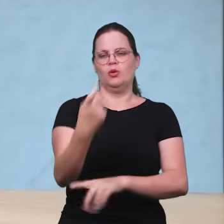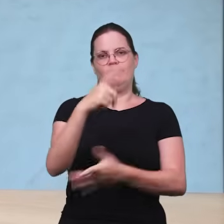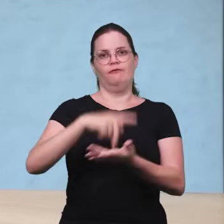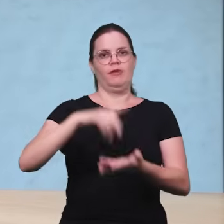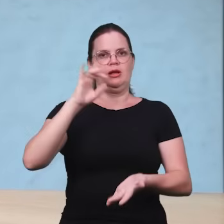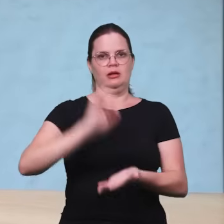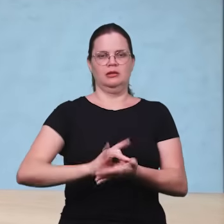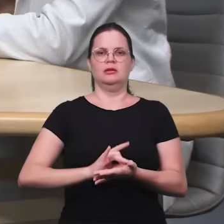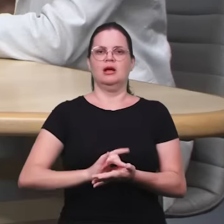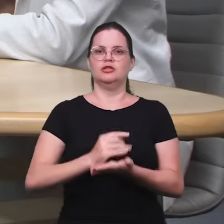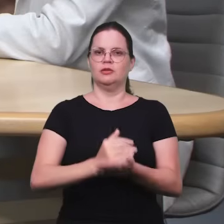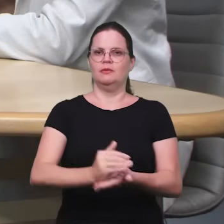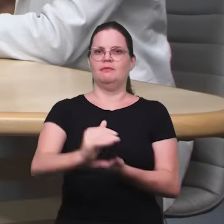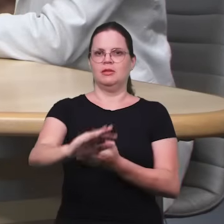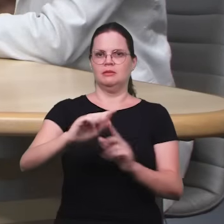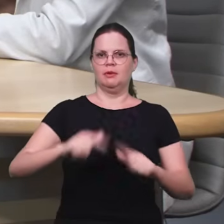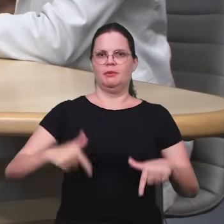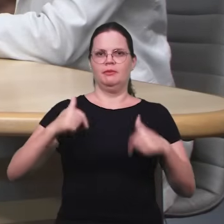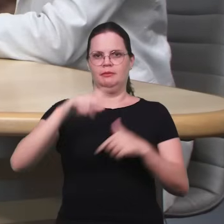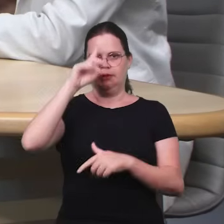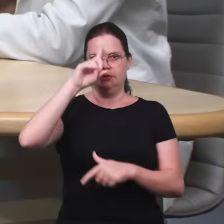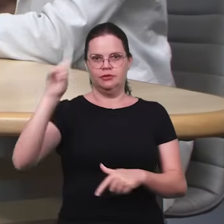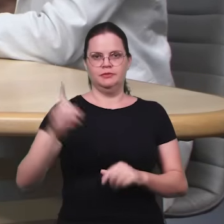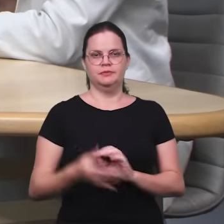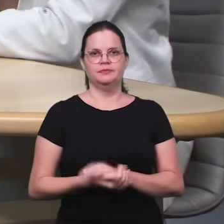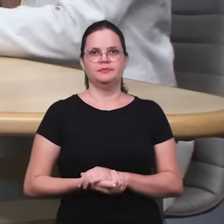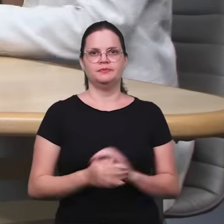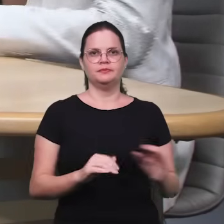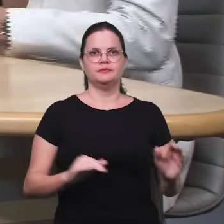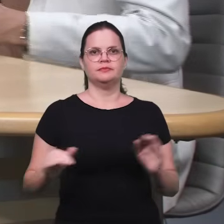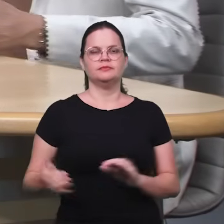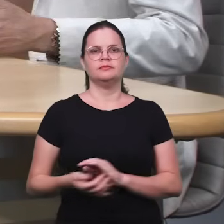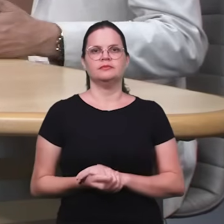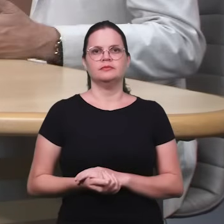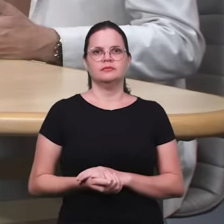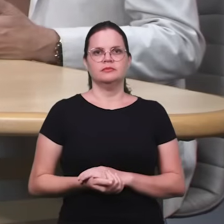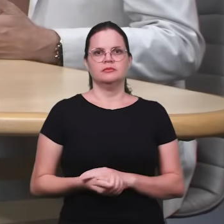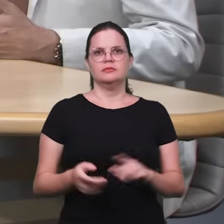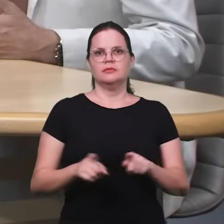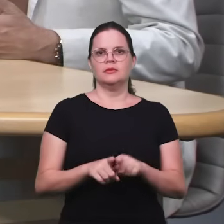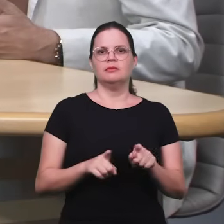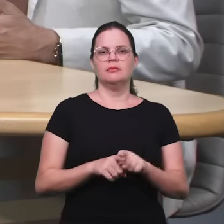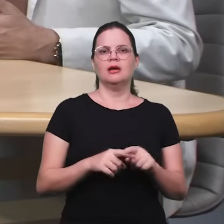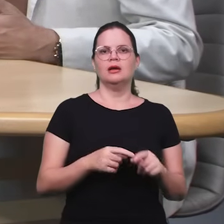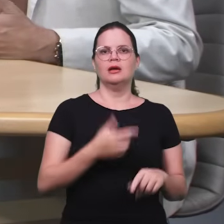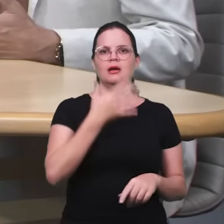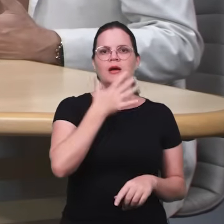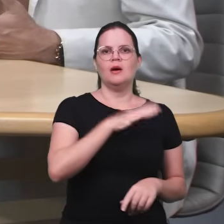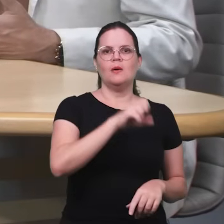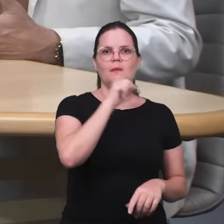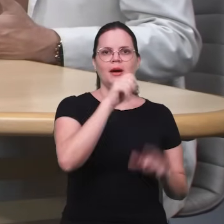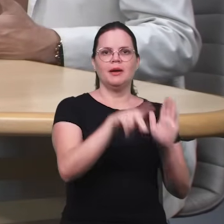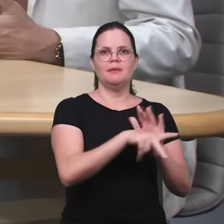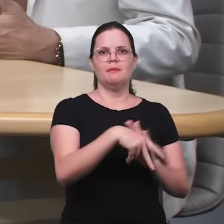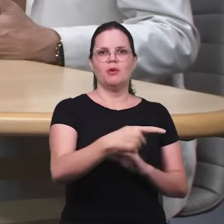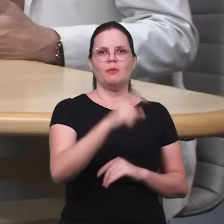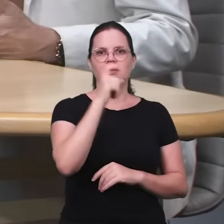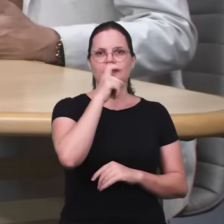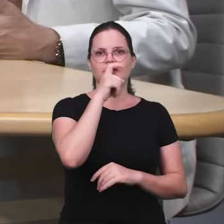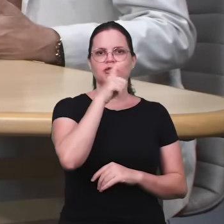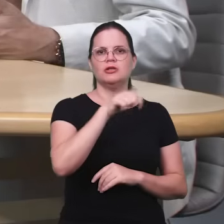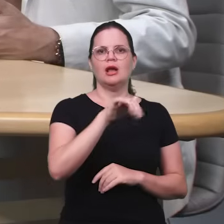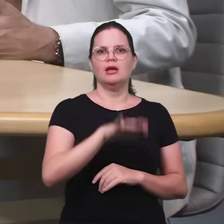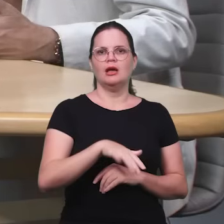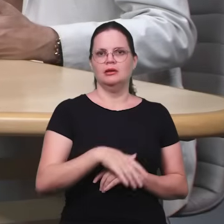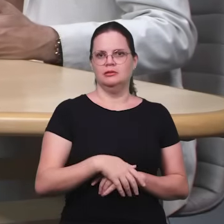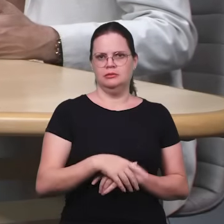obra dele. E só em dizer que quem é o pai da mentira, não precisa dizer que todos